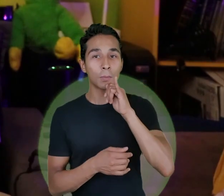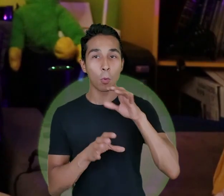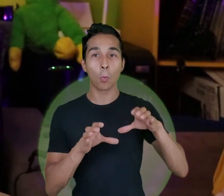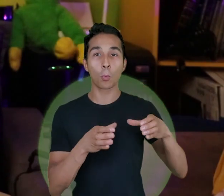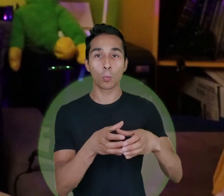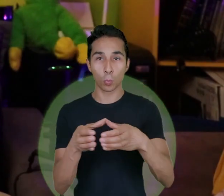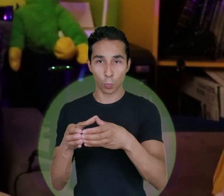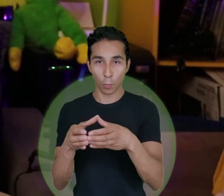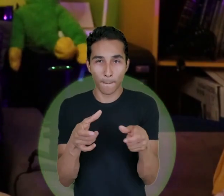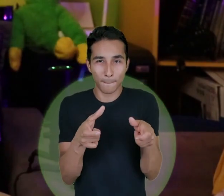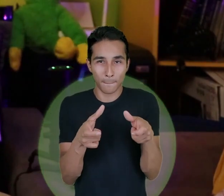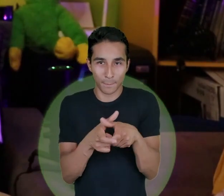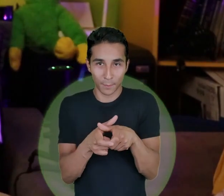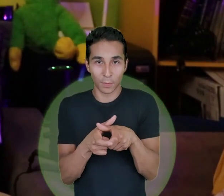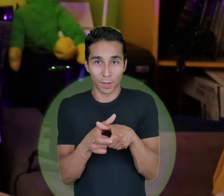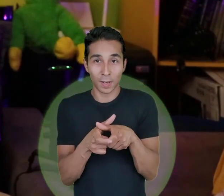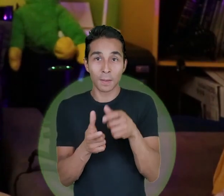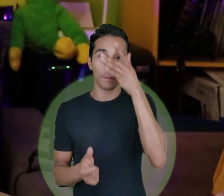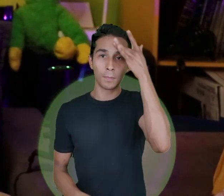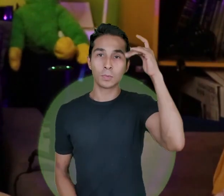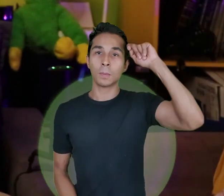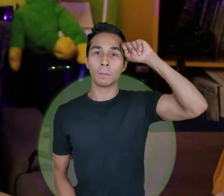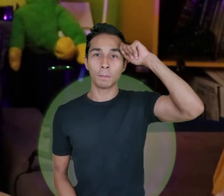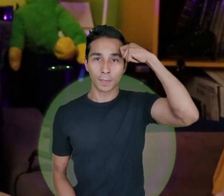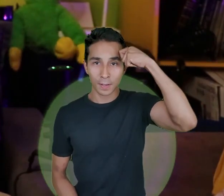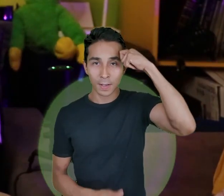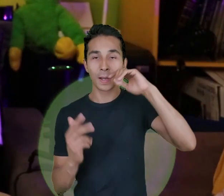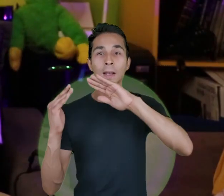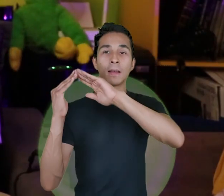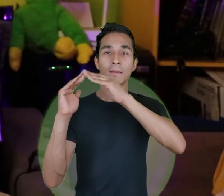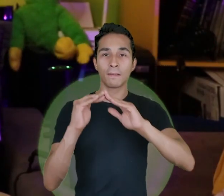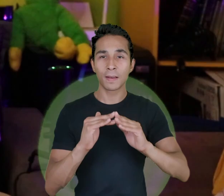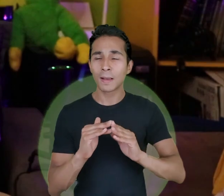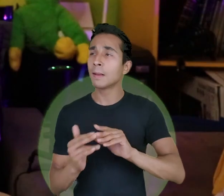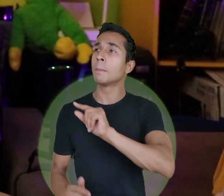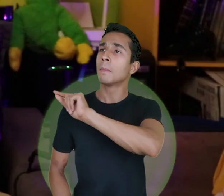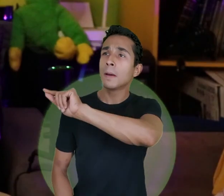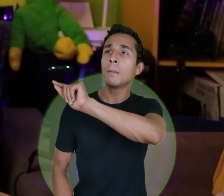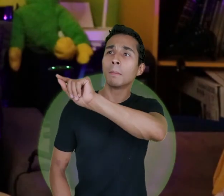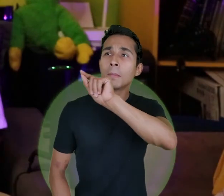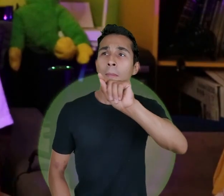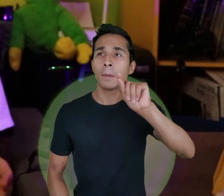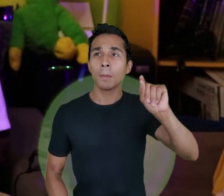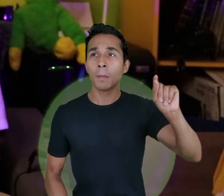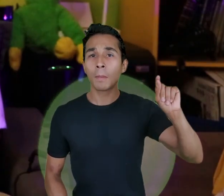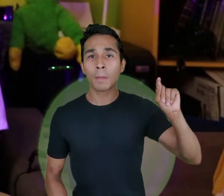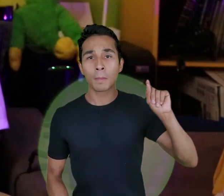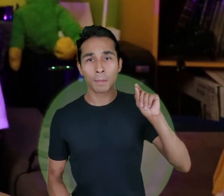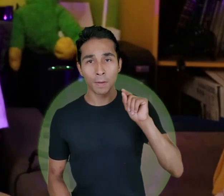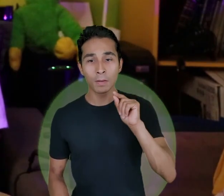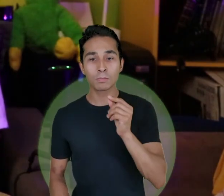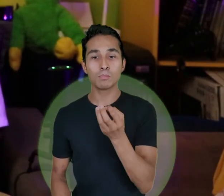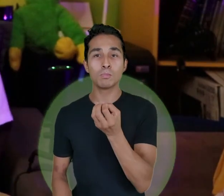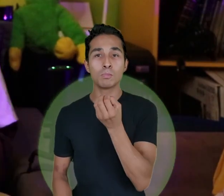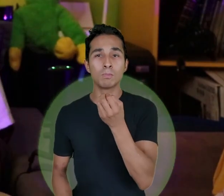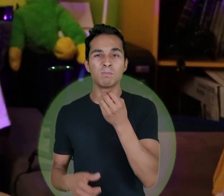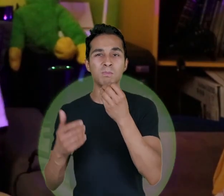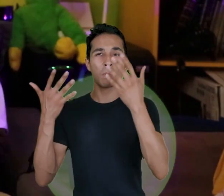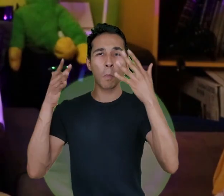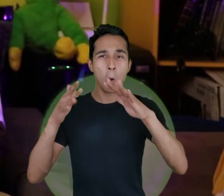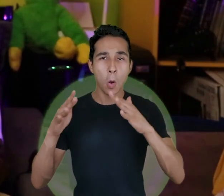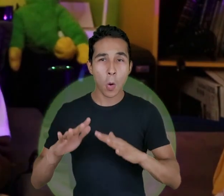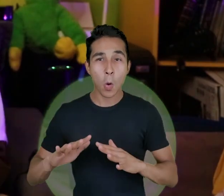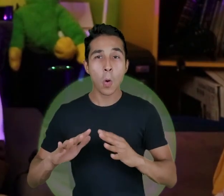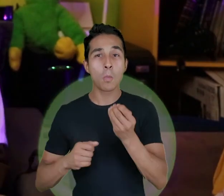pessoas pretas, periféricas, comunidades inteiras, né, são diluídas, são